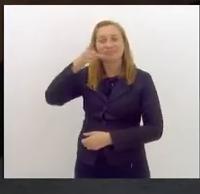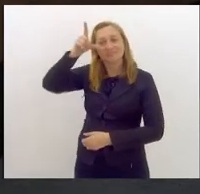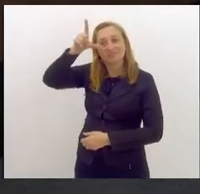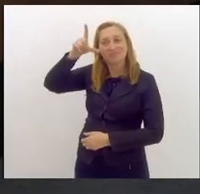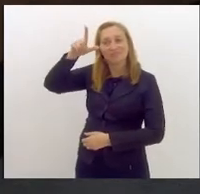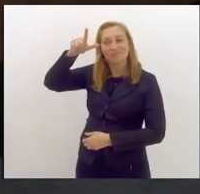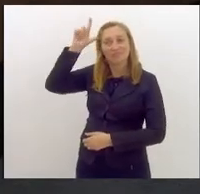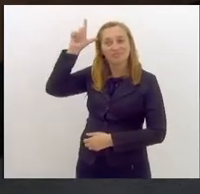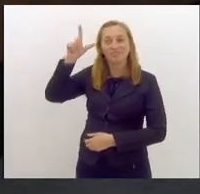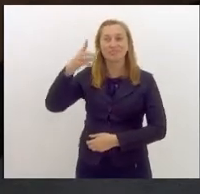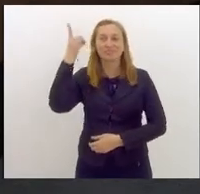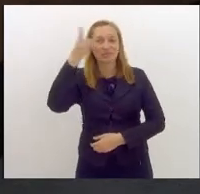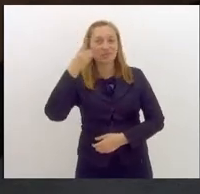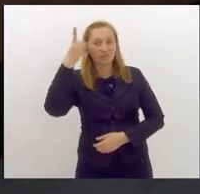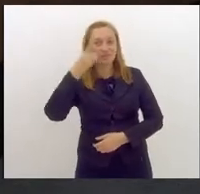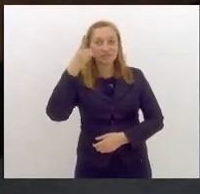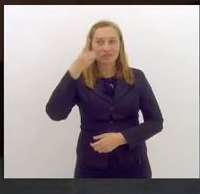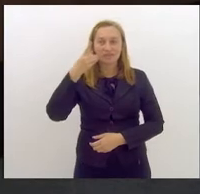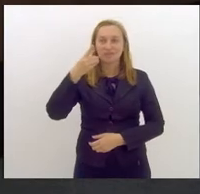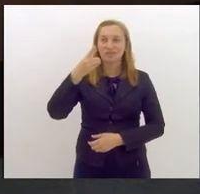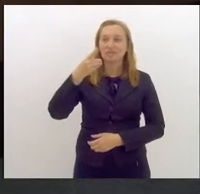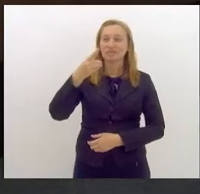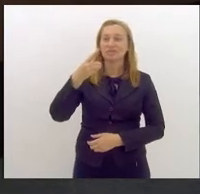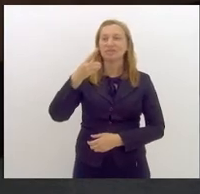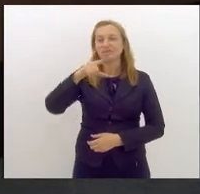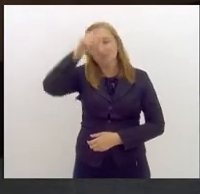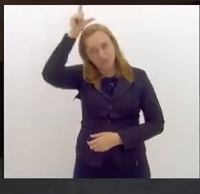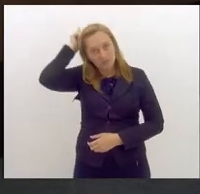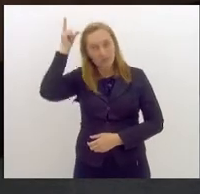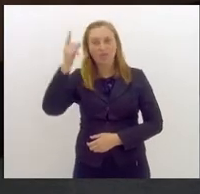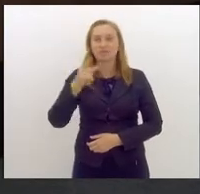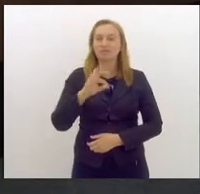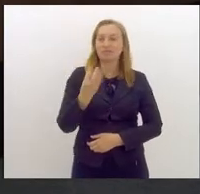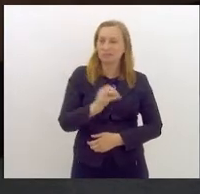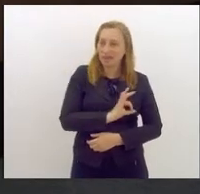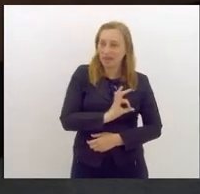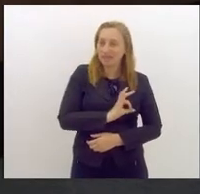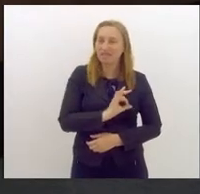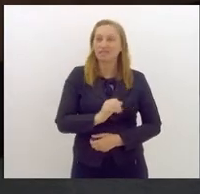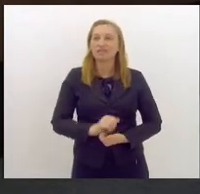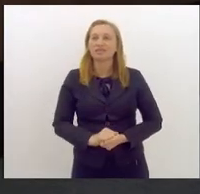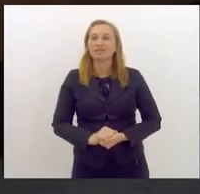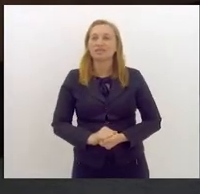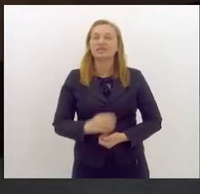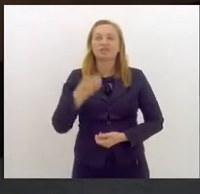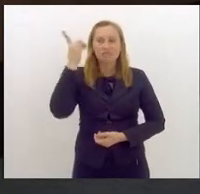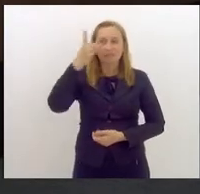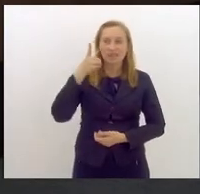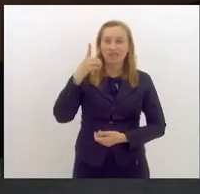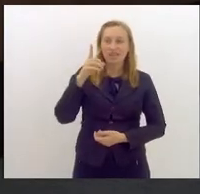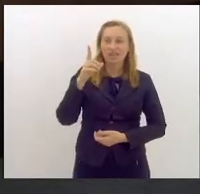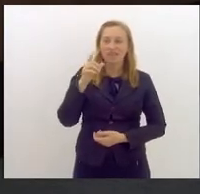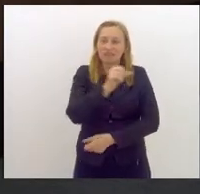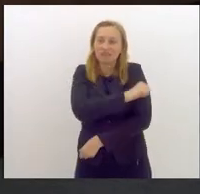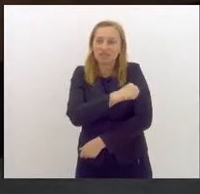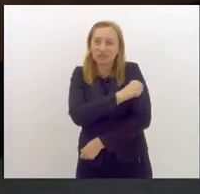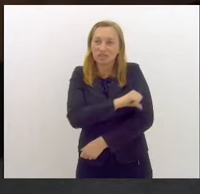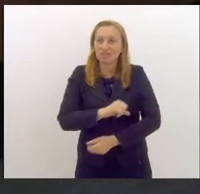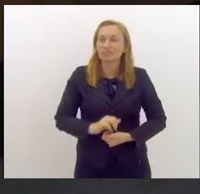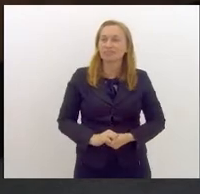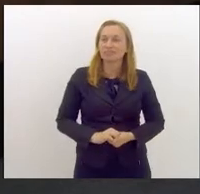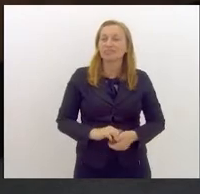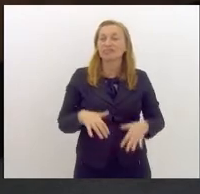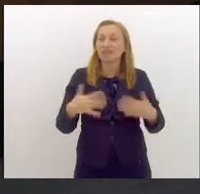deputada Marta Deputado Luiz Paulo Deputado Eliomar Deputado Dionísio Deputado Giovani Ratinho e deputado Rejane foram membros então